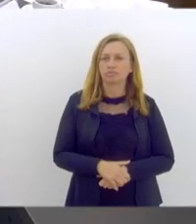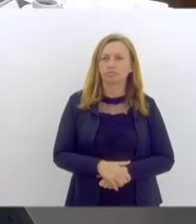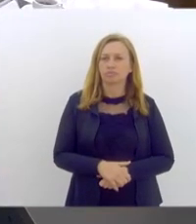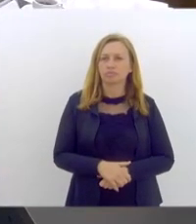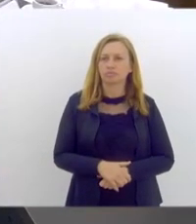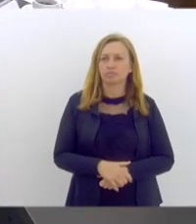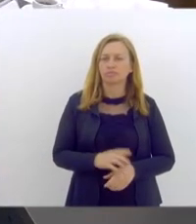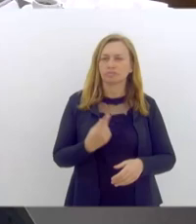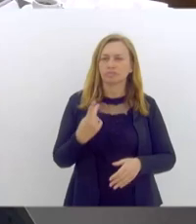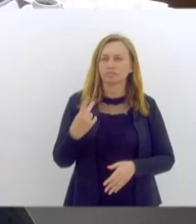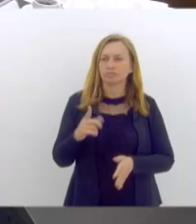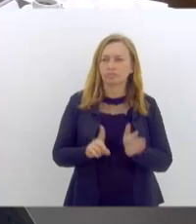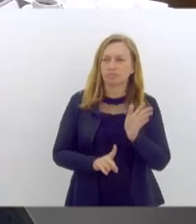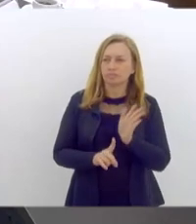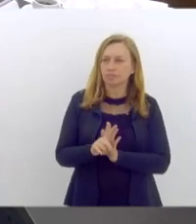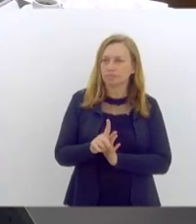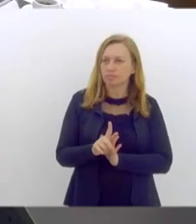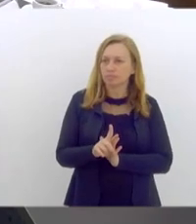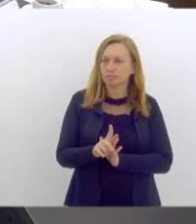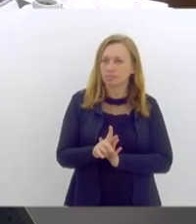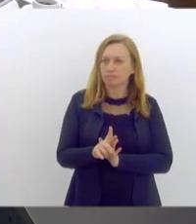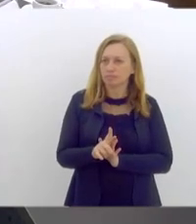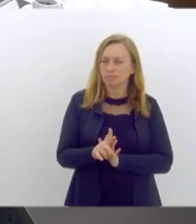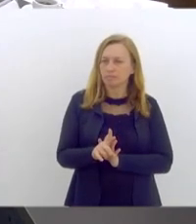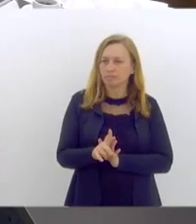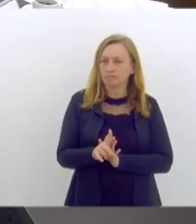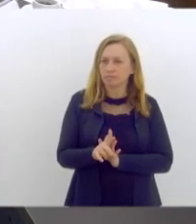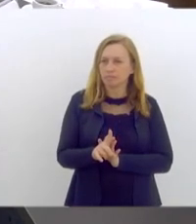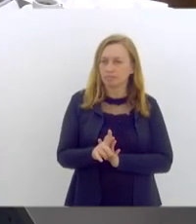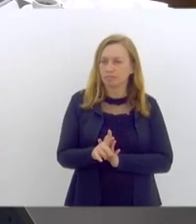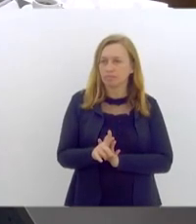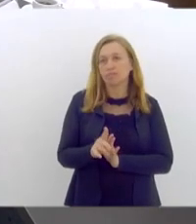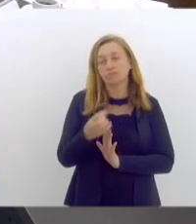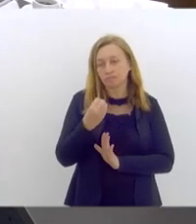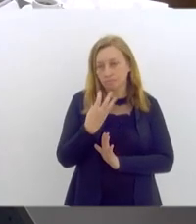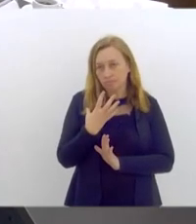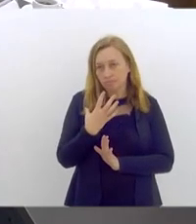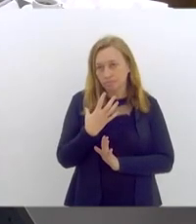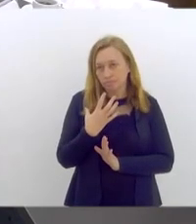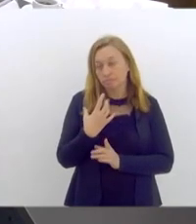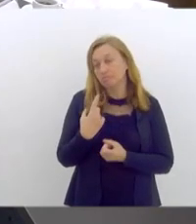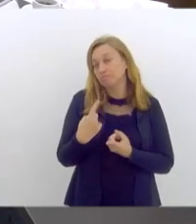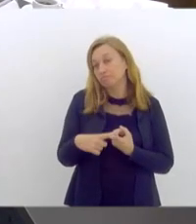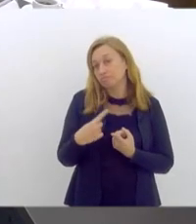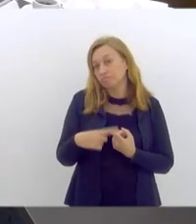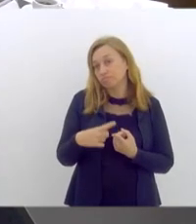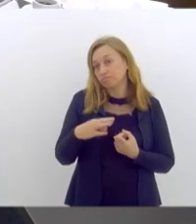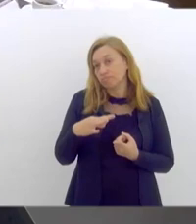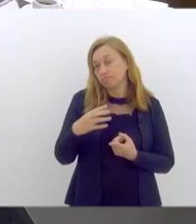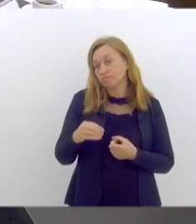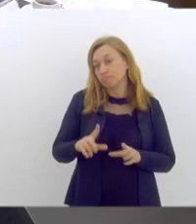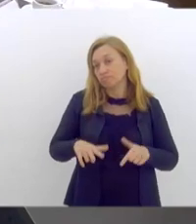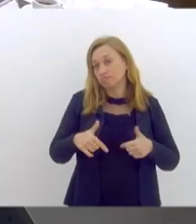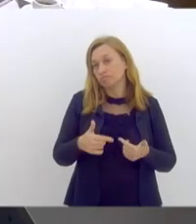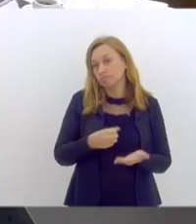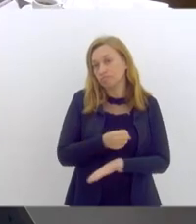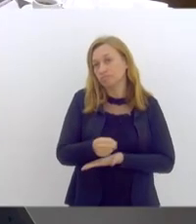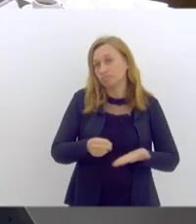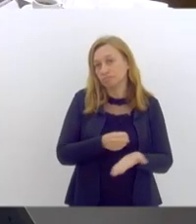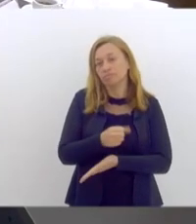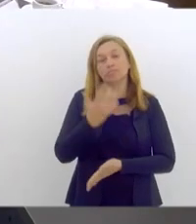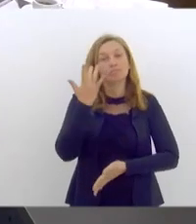a sua pergunta é absolutamente pertinente porque tudo funciona a base da